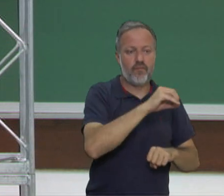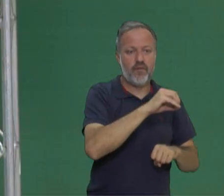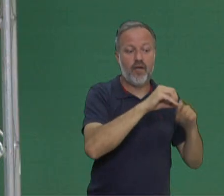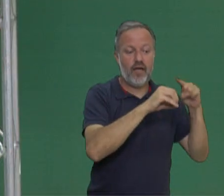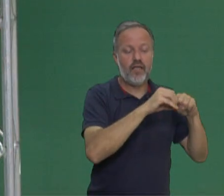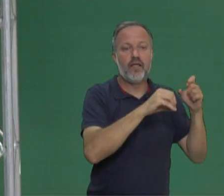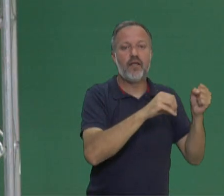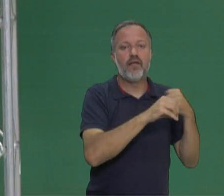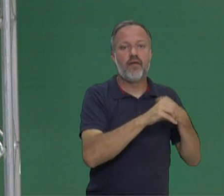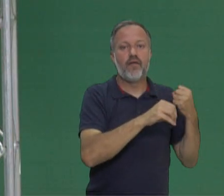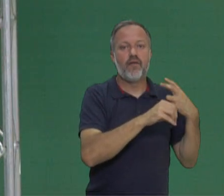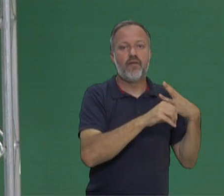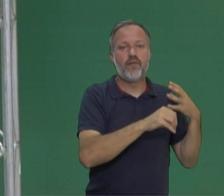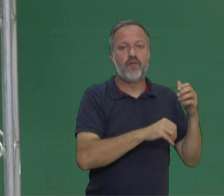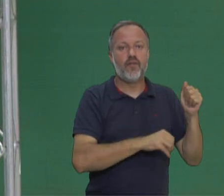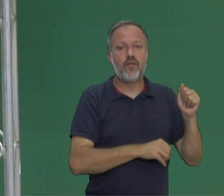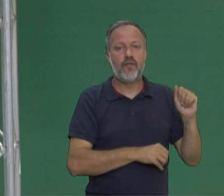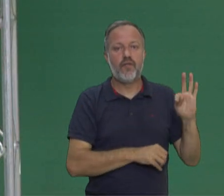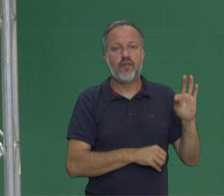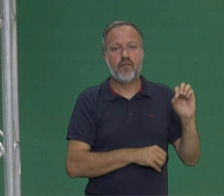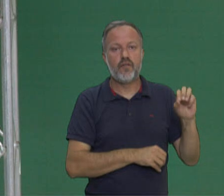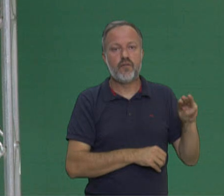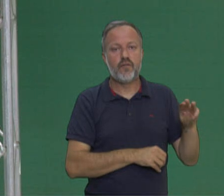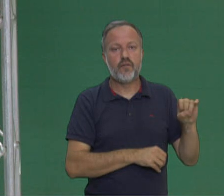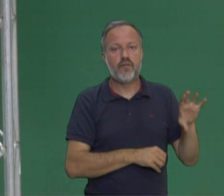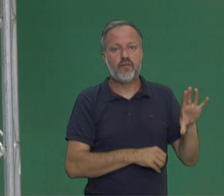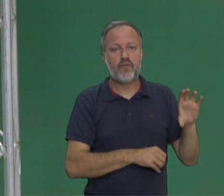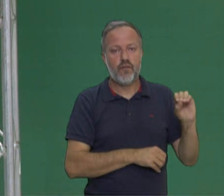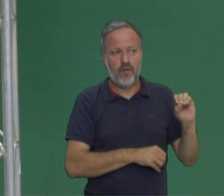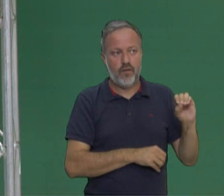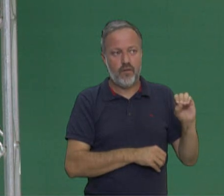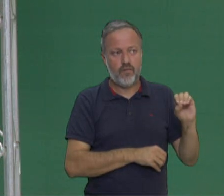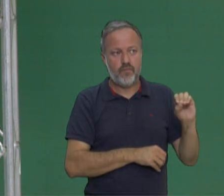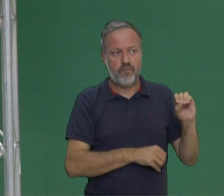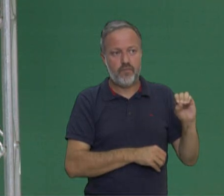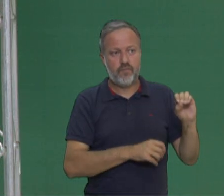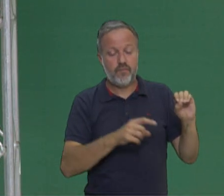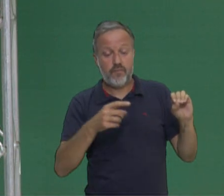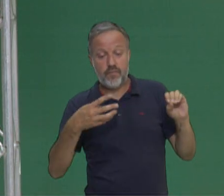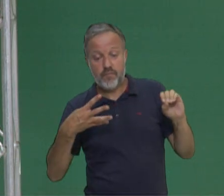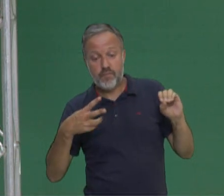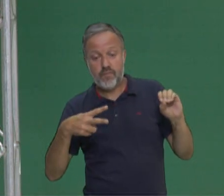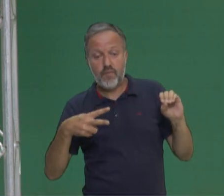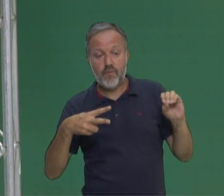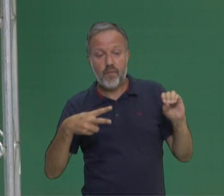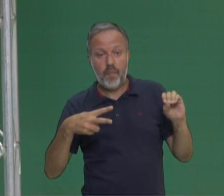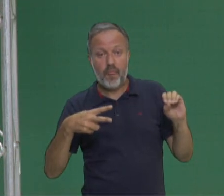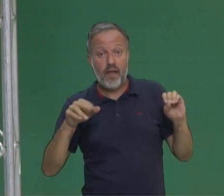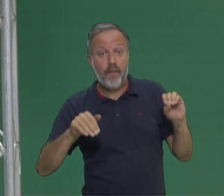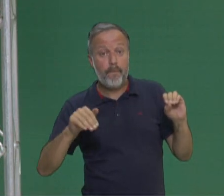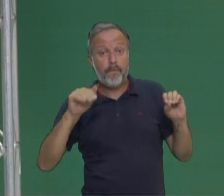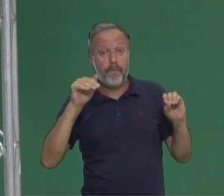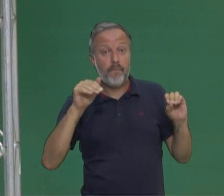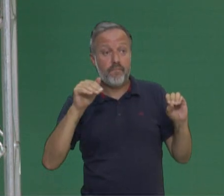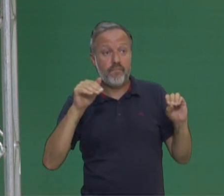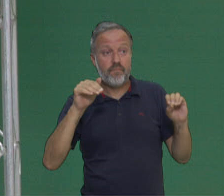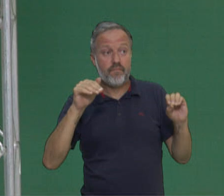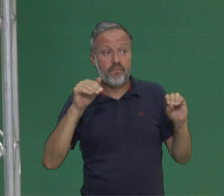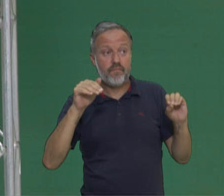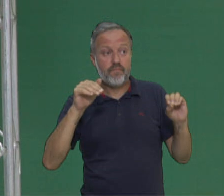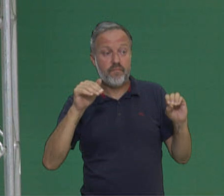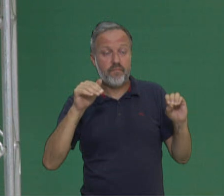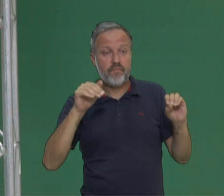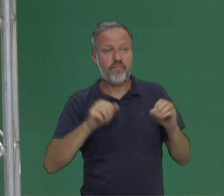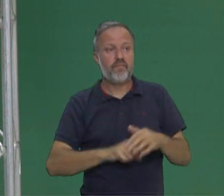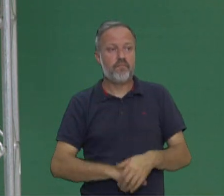atômico. Ah, professor, e se os dois números forem iguais? Aí você escolhe qual que você quer para massa ou atômico, que dá na mesma, né?